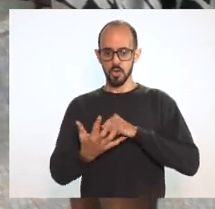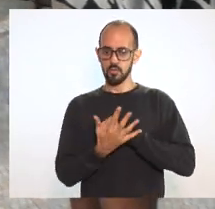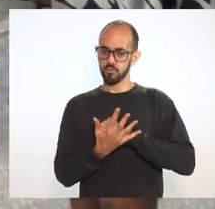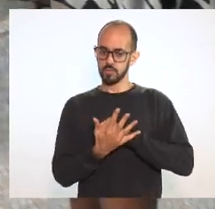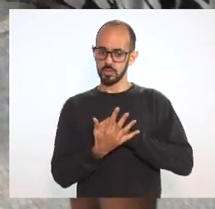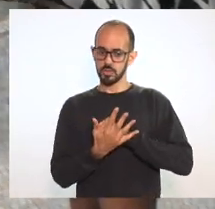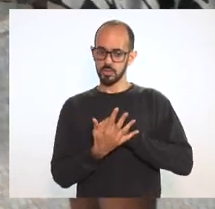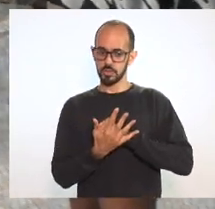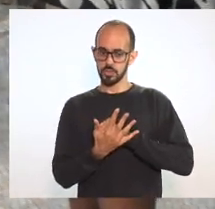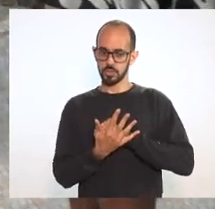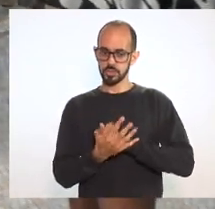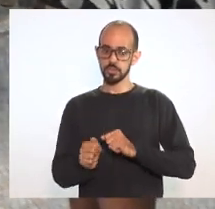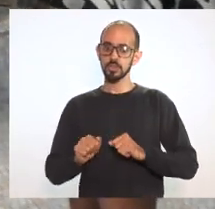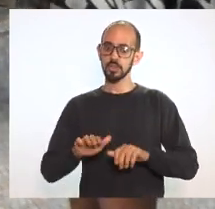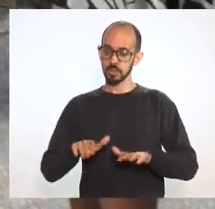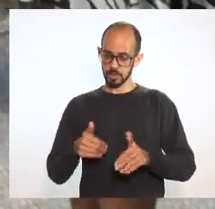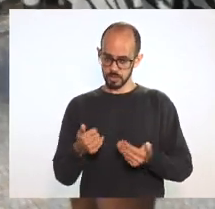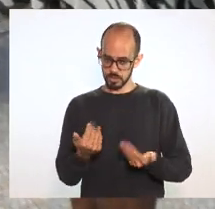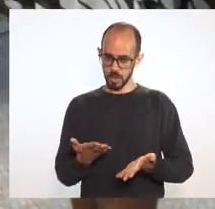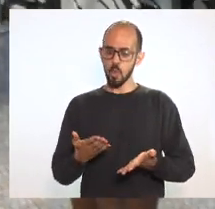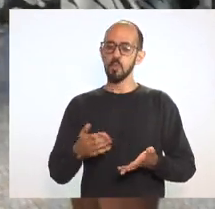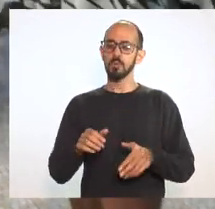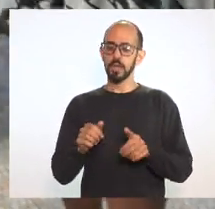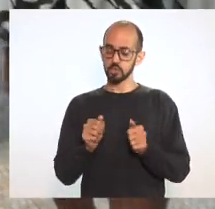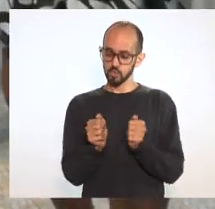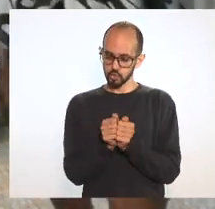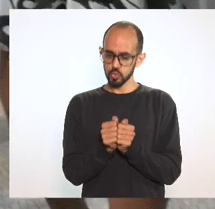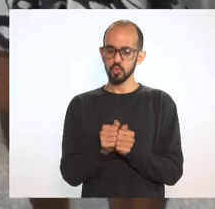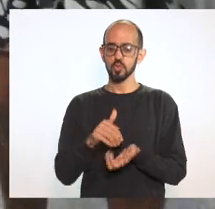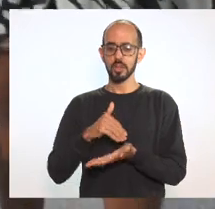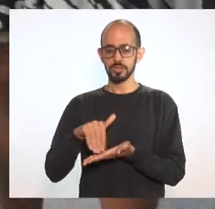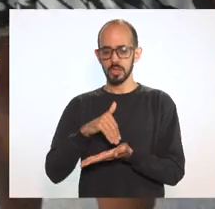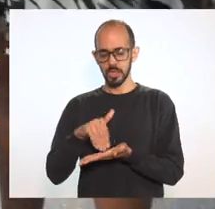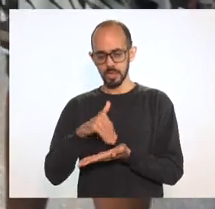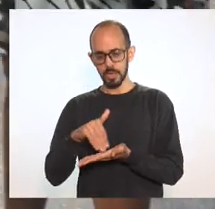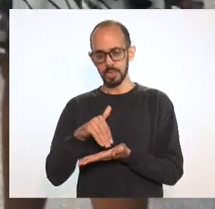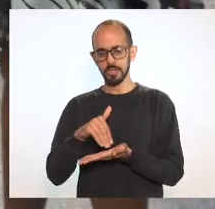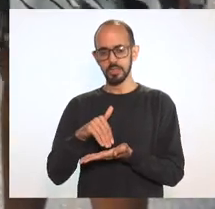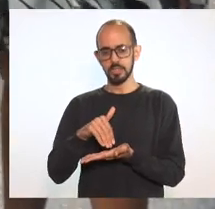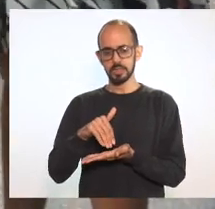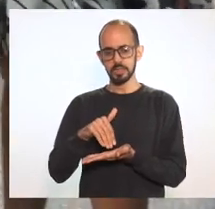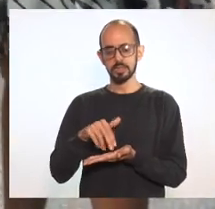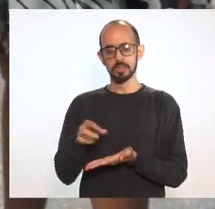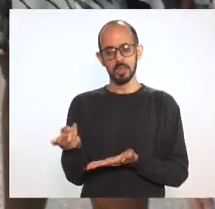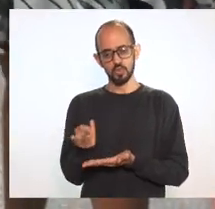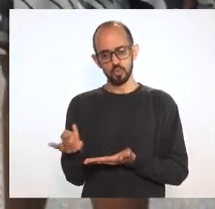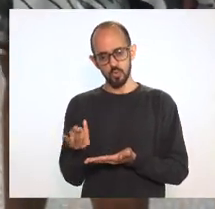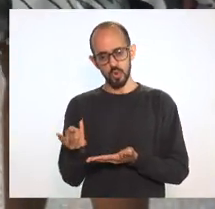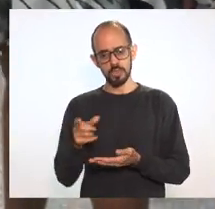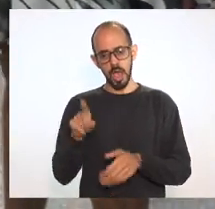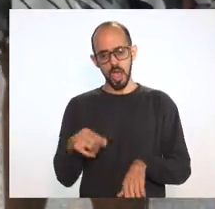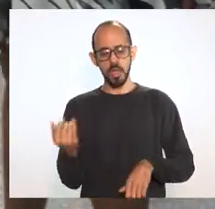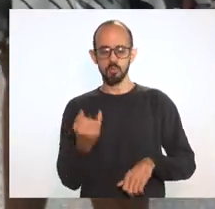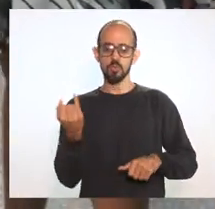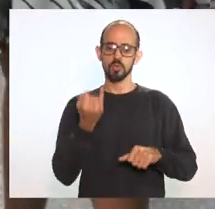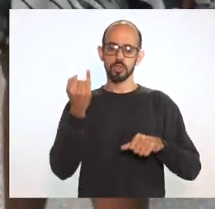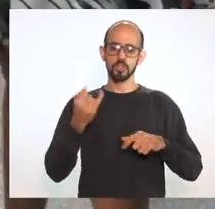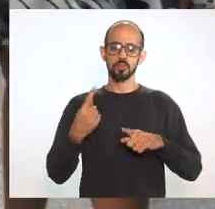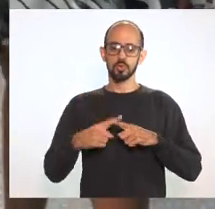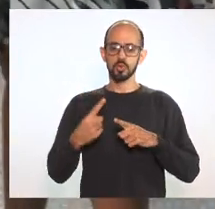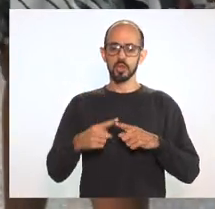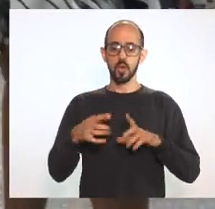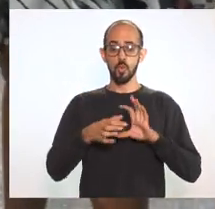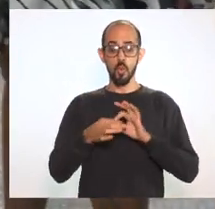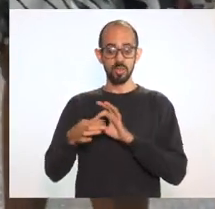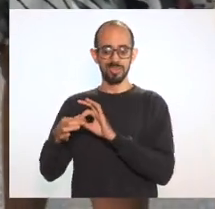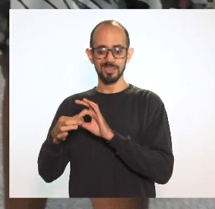para a Secretaria de Educação e para a Secretaria de Saúde, para que opinem tecnicamente, é fundamental, porque o quadro é gravíssimo. Já houve,